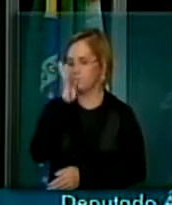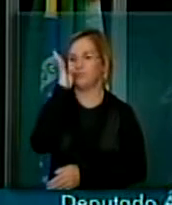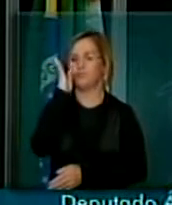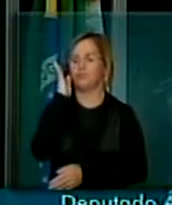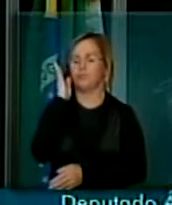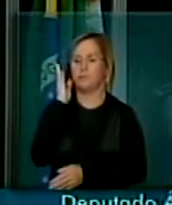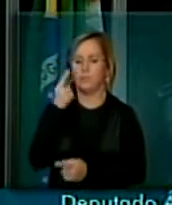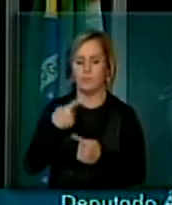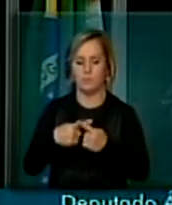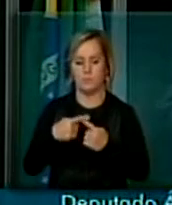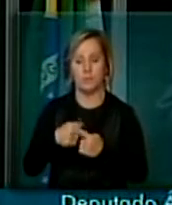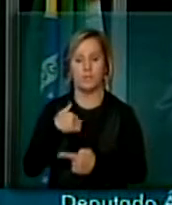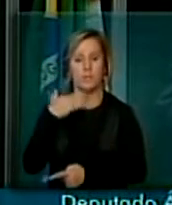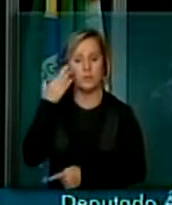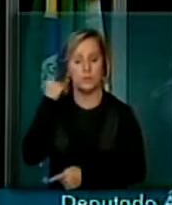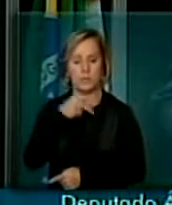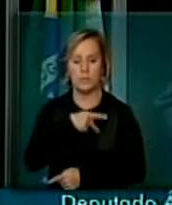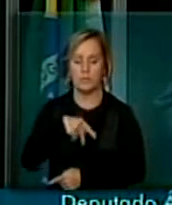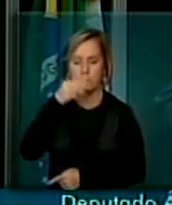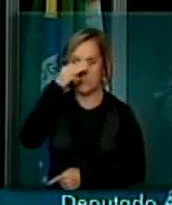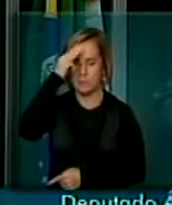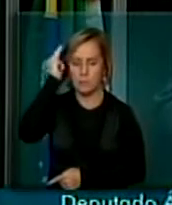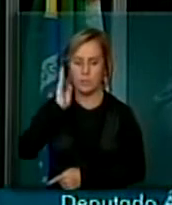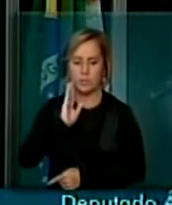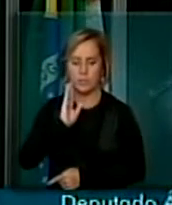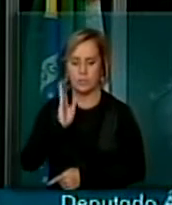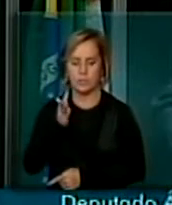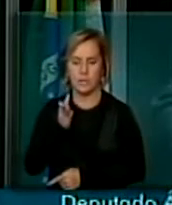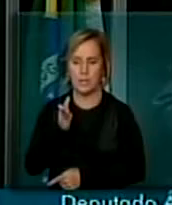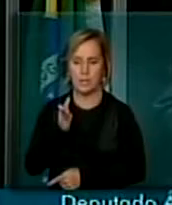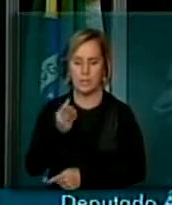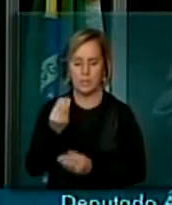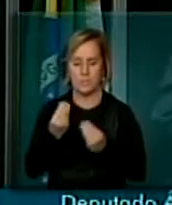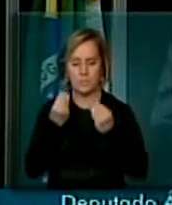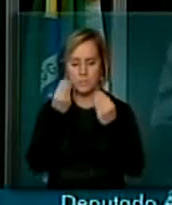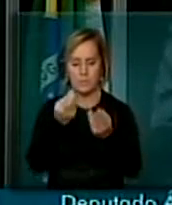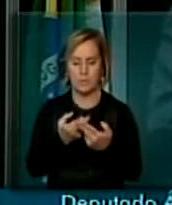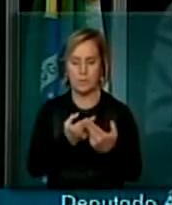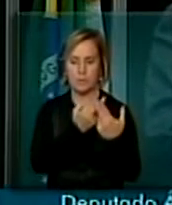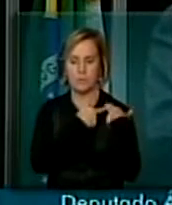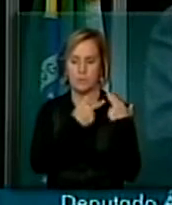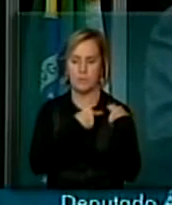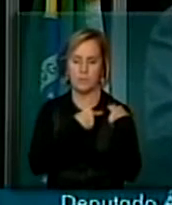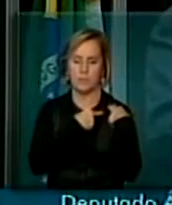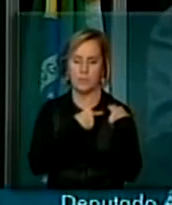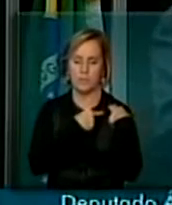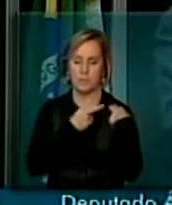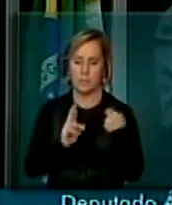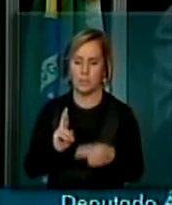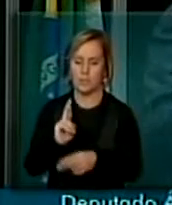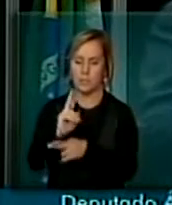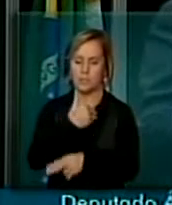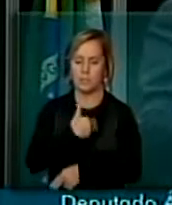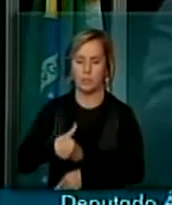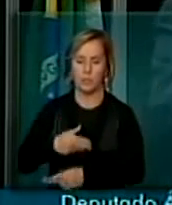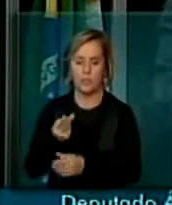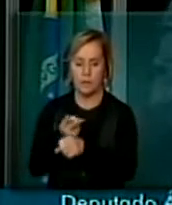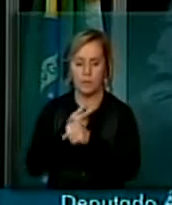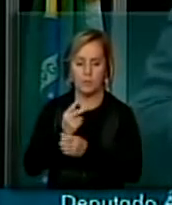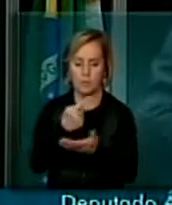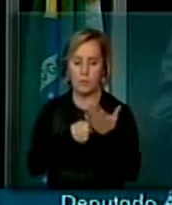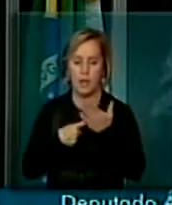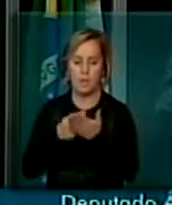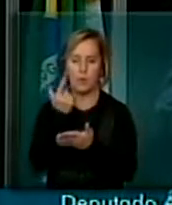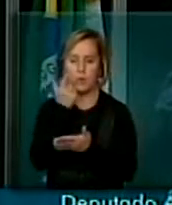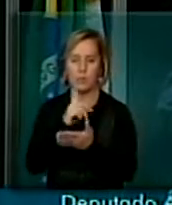sei que o presidente Michel Temer já encarregou o líder do governo, o deputado Cândido Vacareza, de buscar um acordo para que a gente